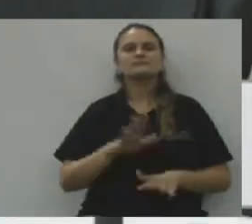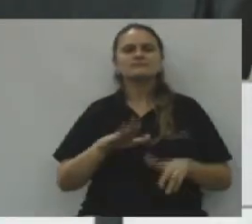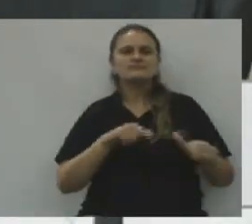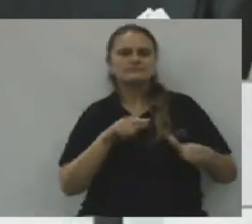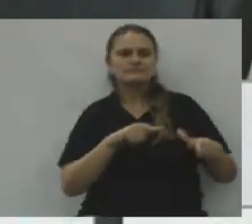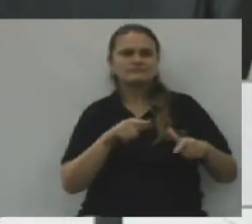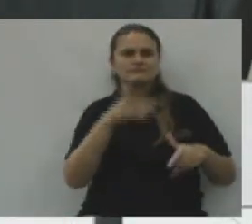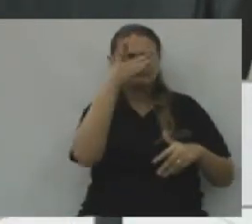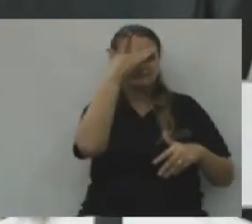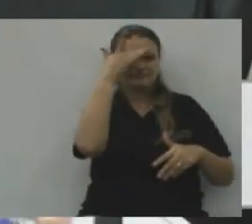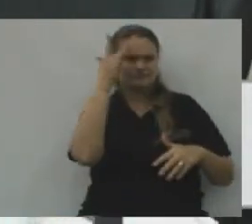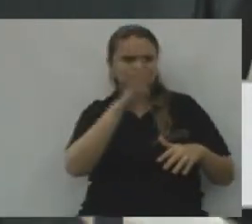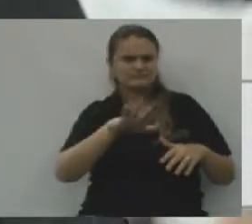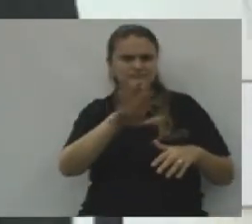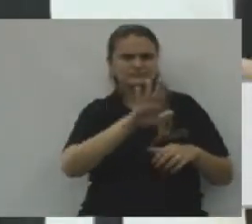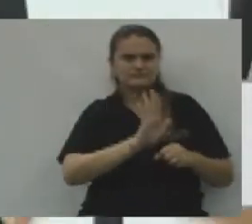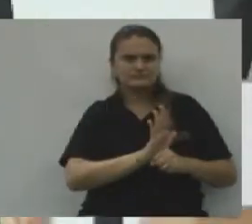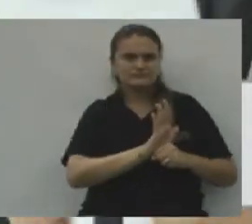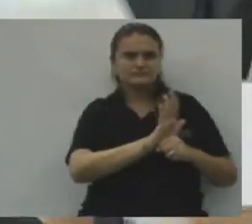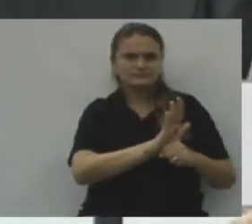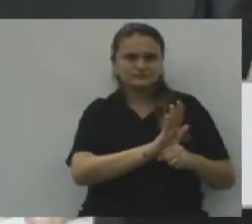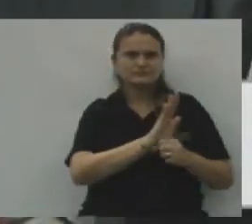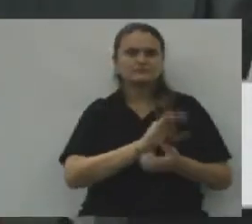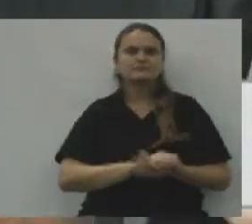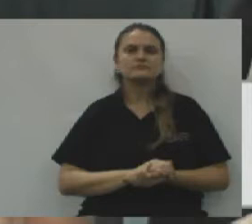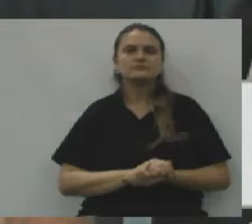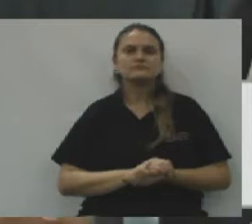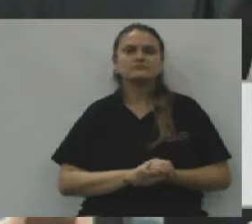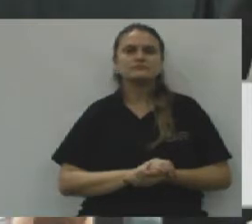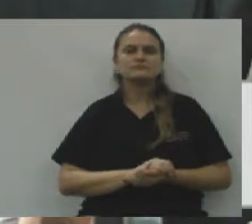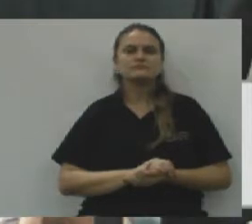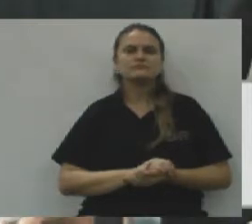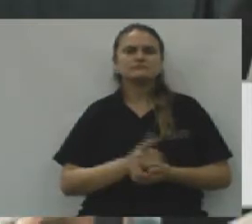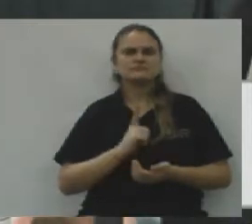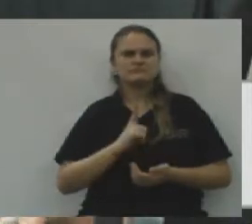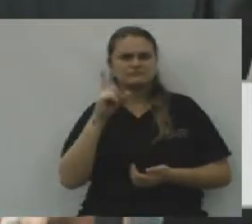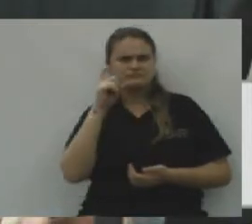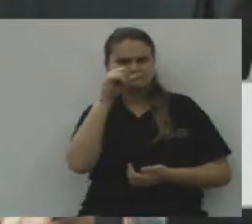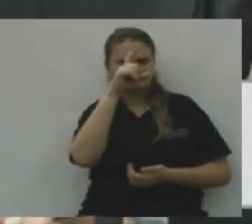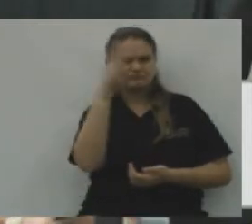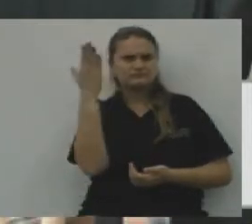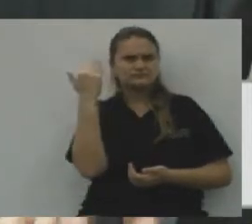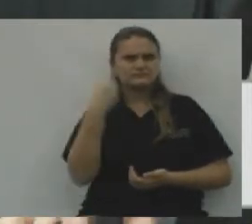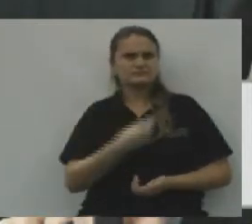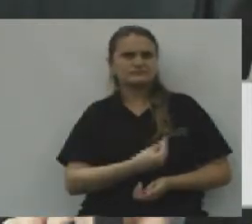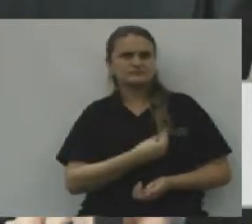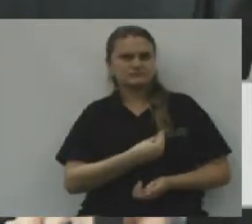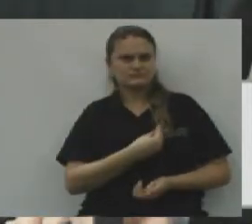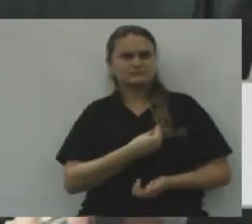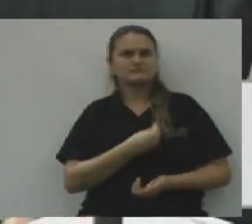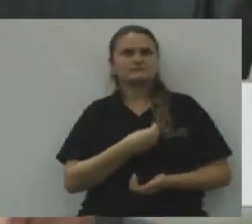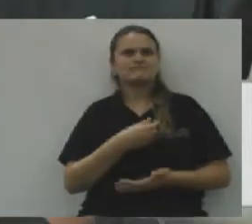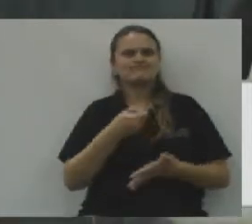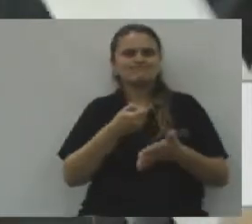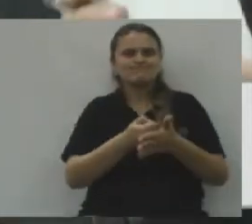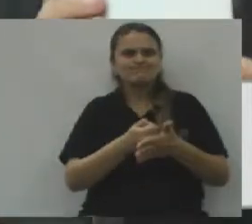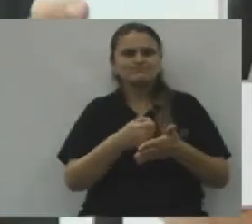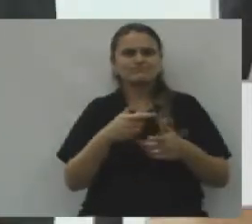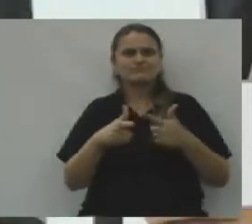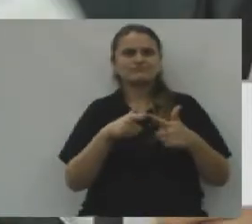trabalha pelas pessoas, ajuda, teve dificuldades na vida, muitas e muitas, área